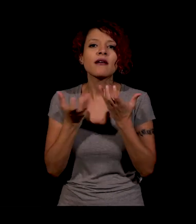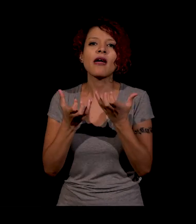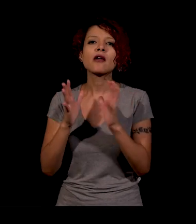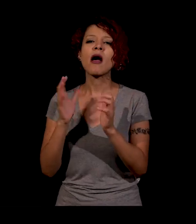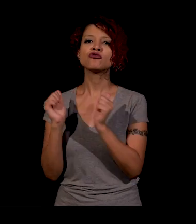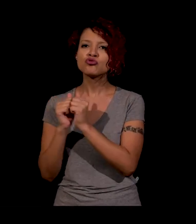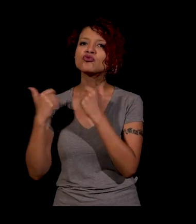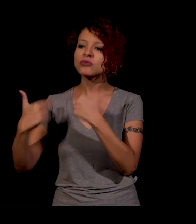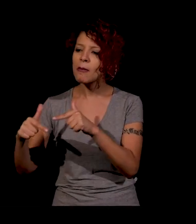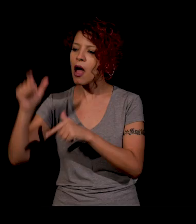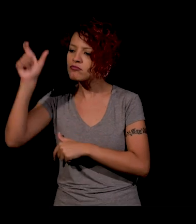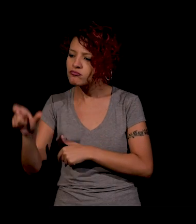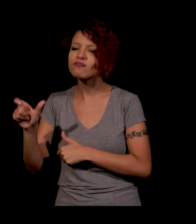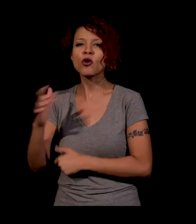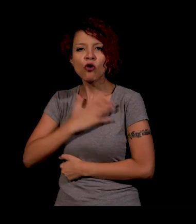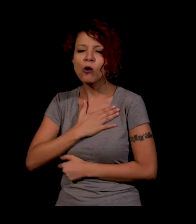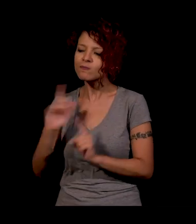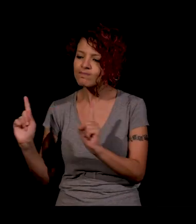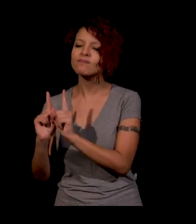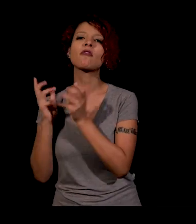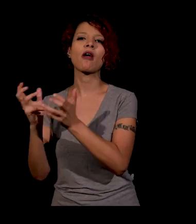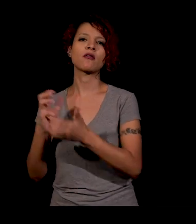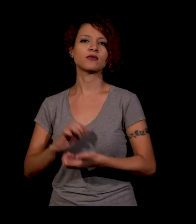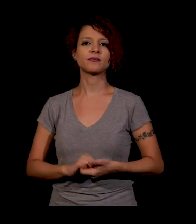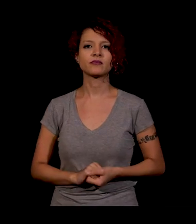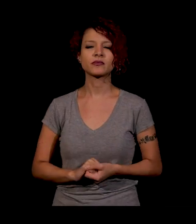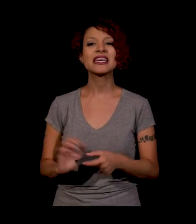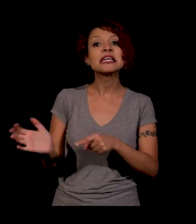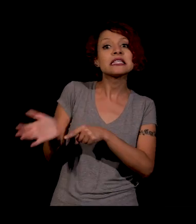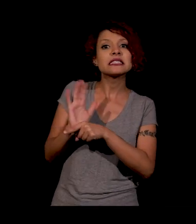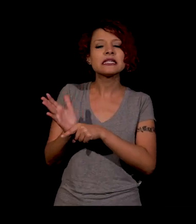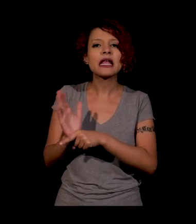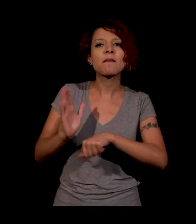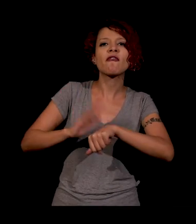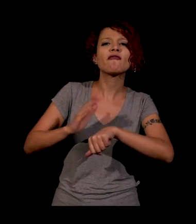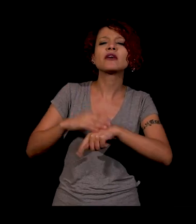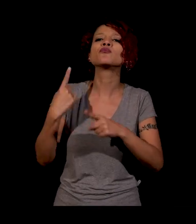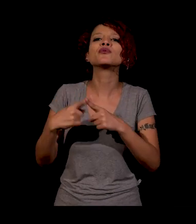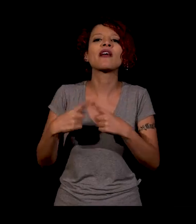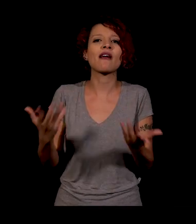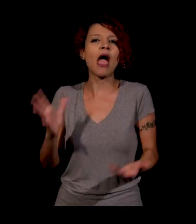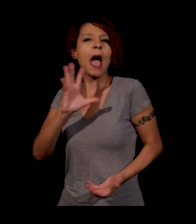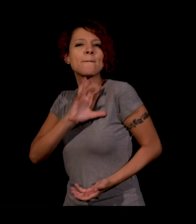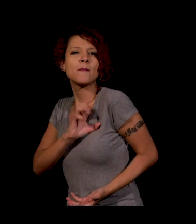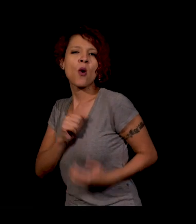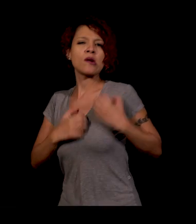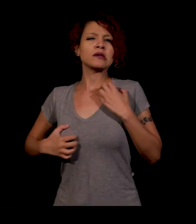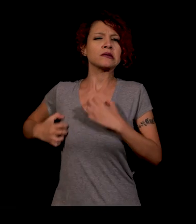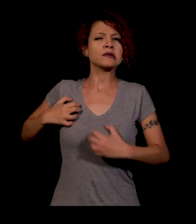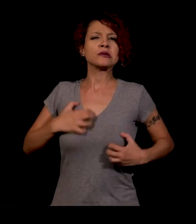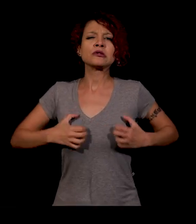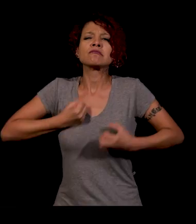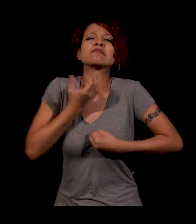eu gosto. Eu faço cinema porque eu não aguento não estender o meu amor ou a minha angústia, assim,